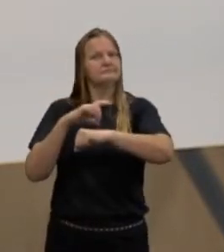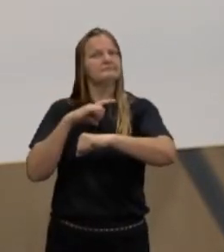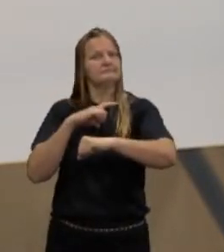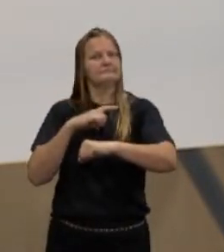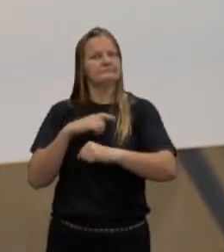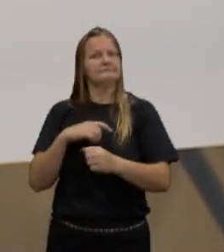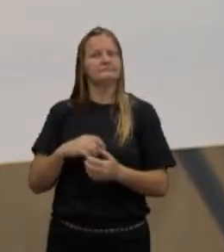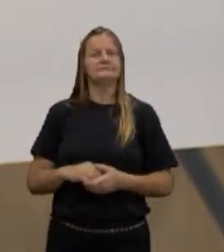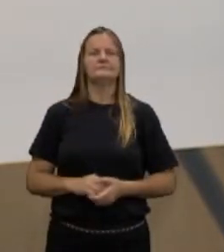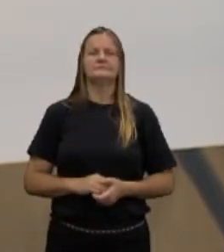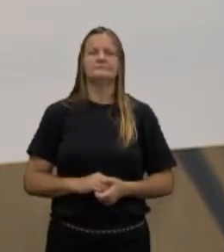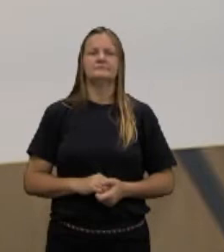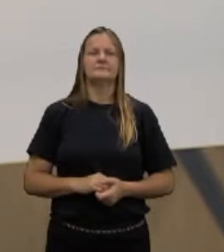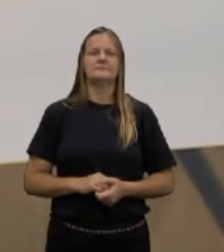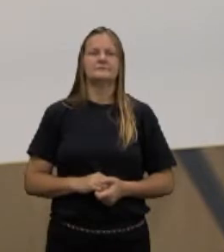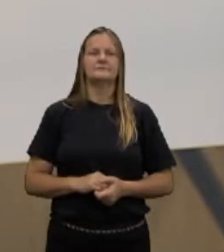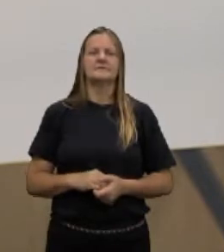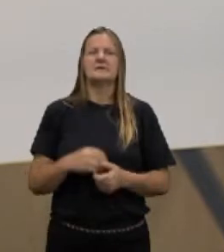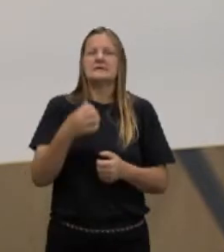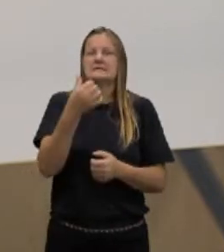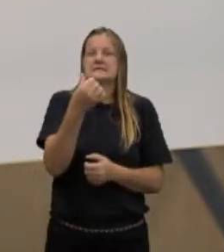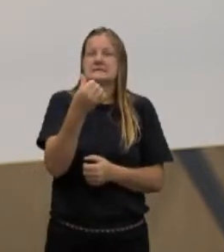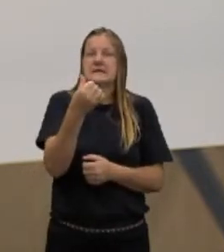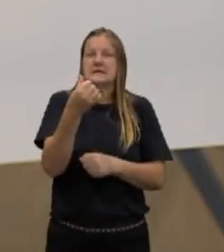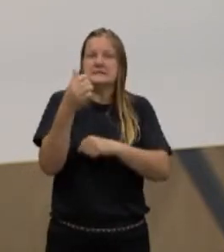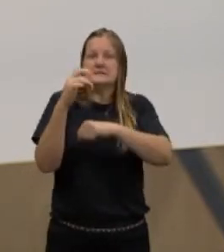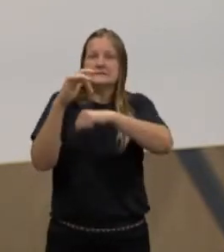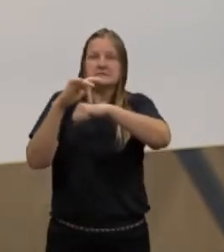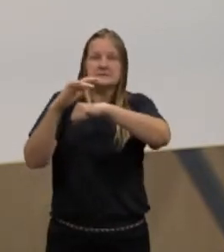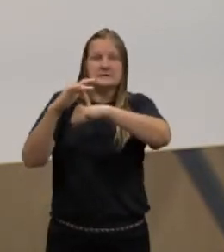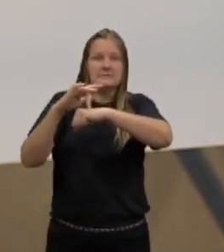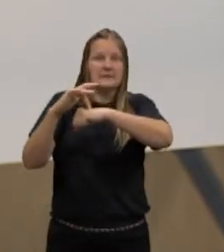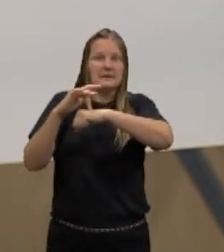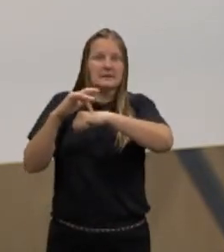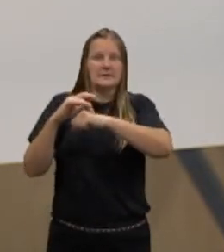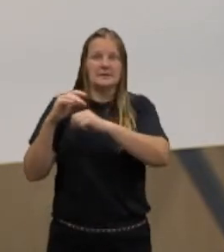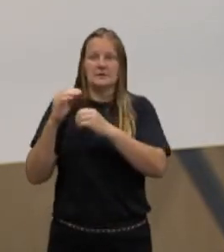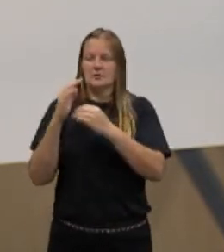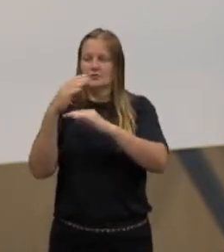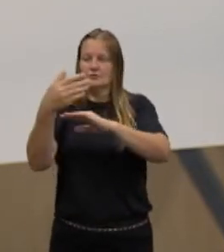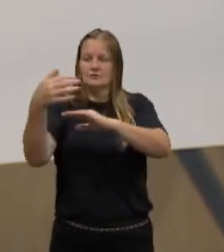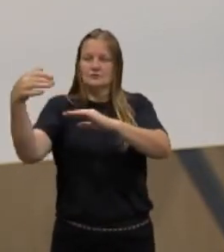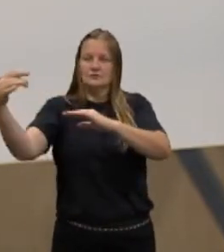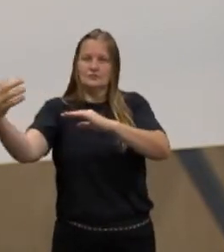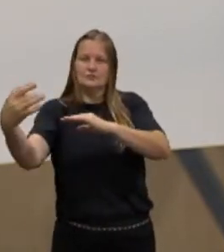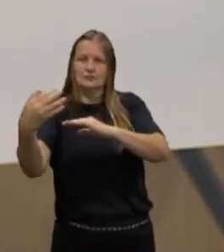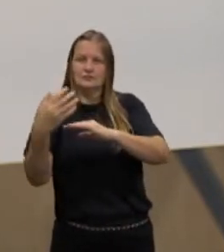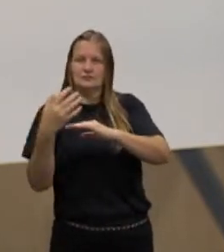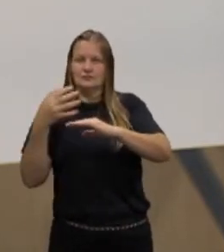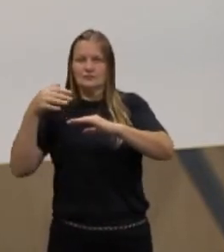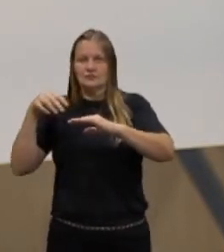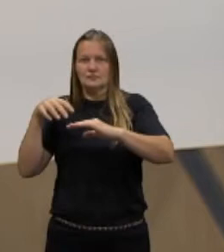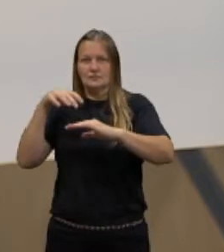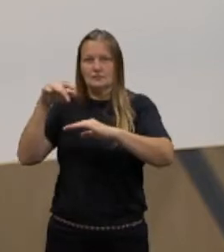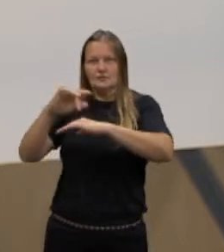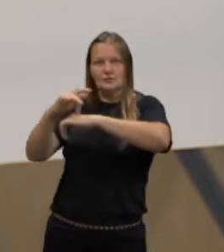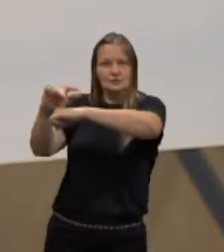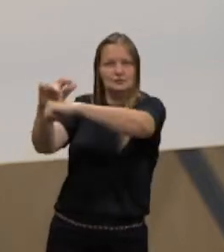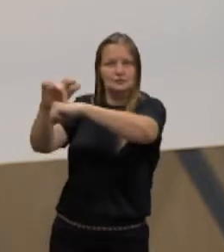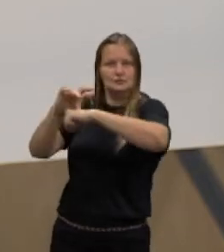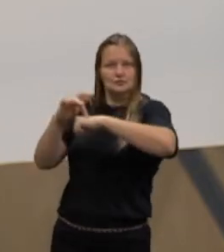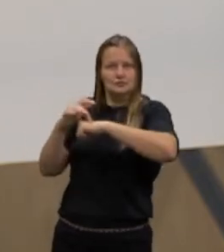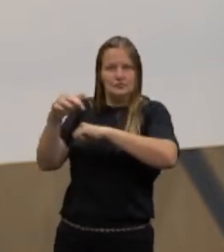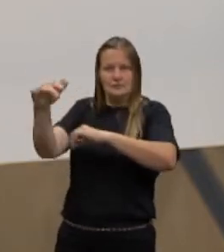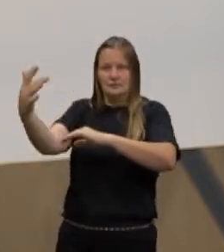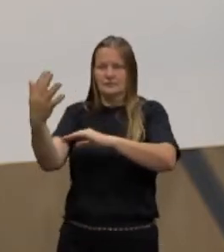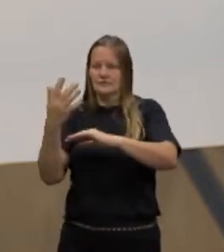aquele, por exemplo, seis bailarinas entrando, vão lá para o plano do fundo, e aí vem mais três, vão para